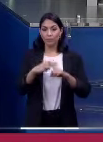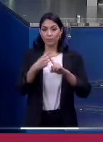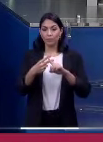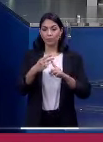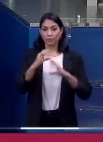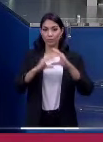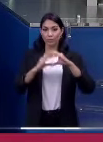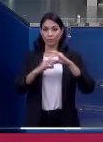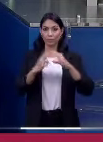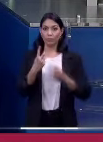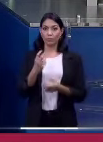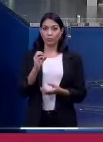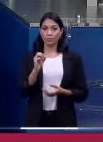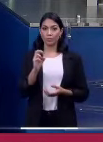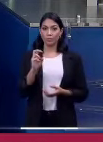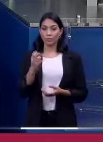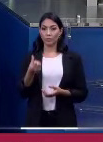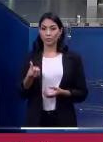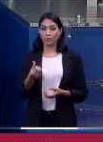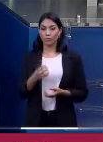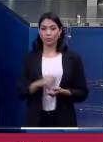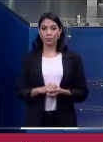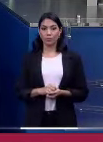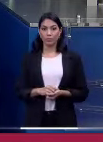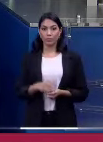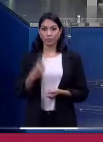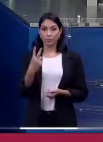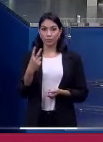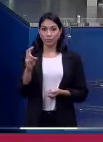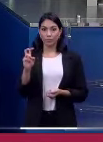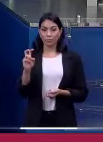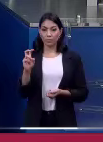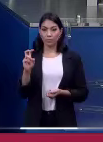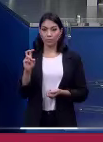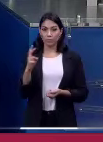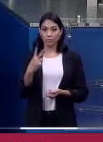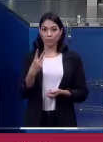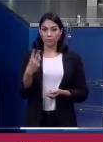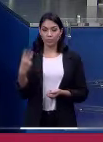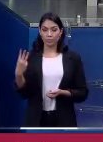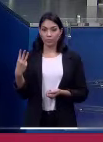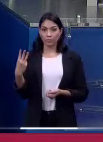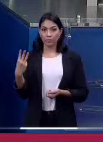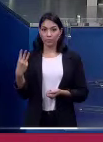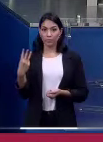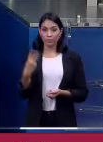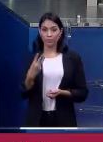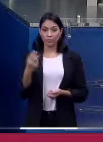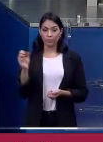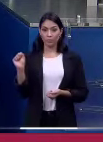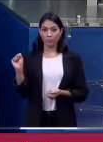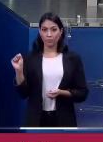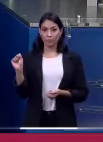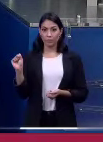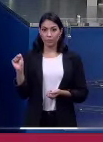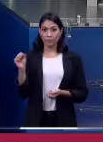dupla Sena, concurso 2056. 25, 23,